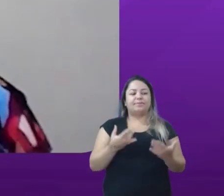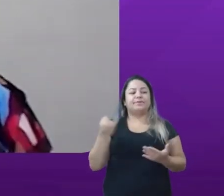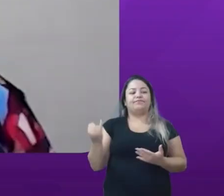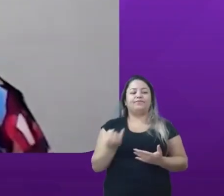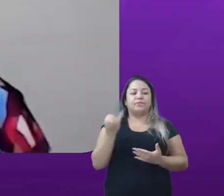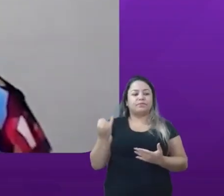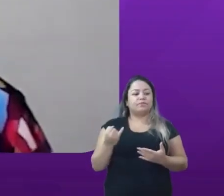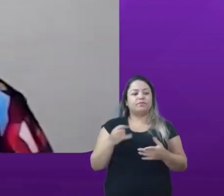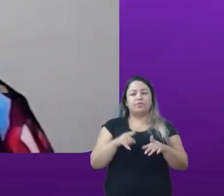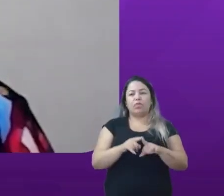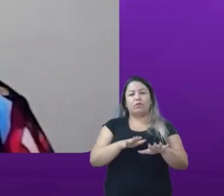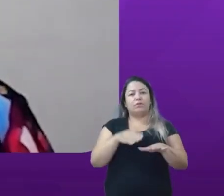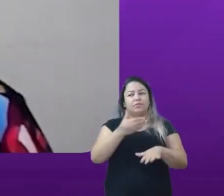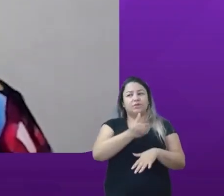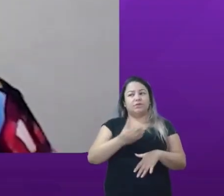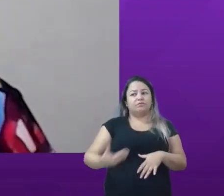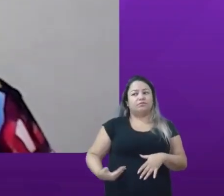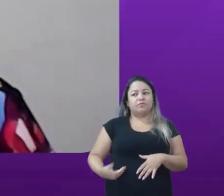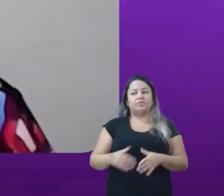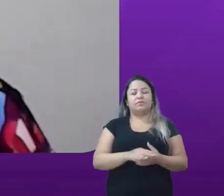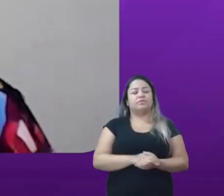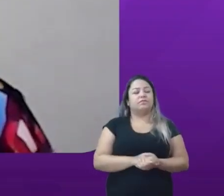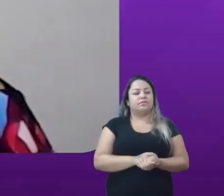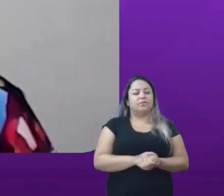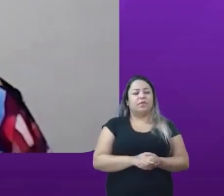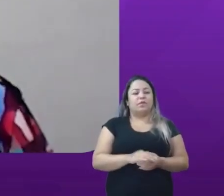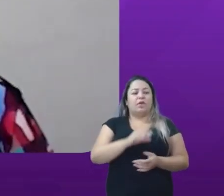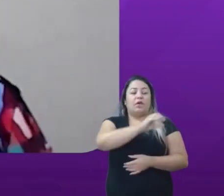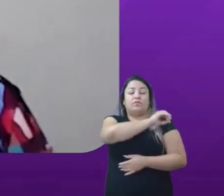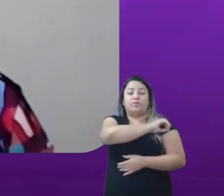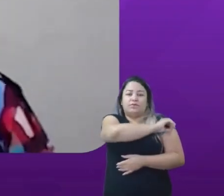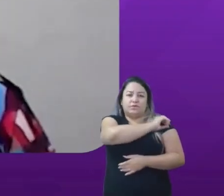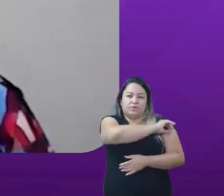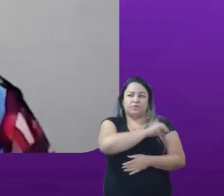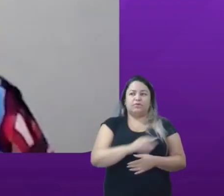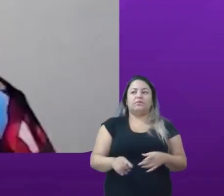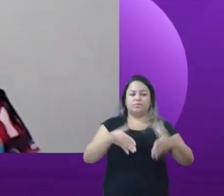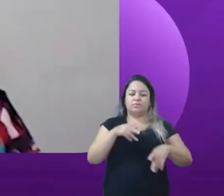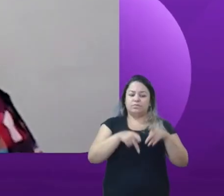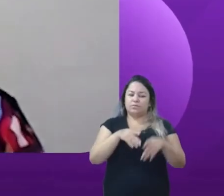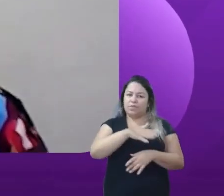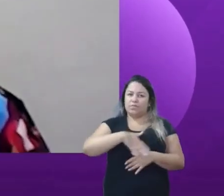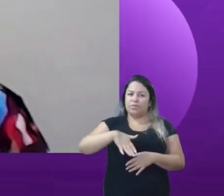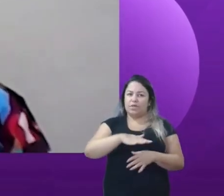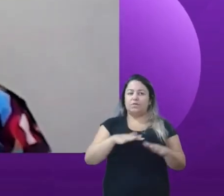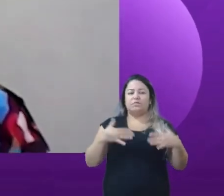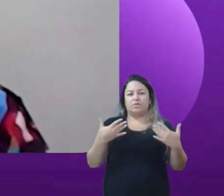as audiências públicas, por isso que é importante as oficinas, né, para discutir o orçamento.